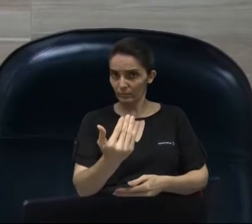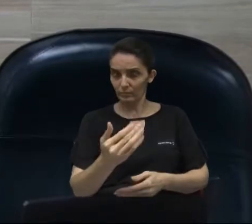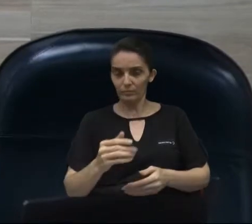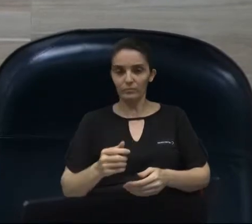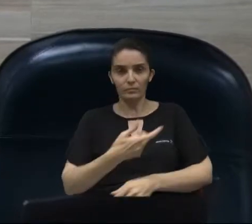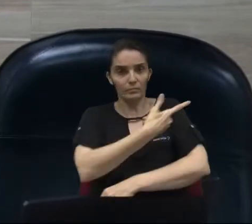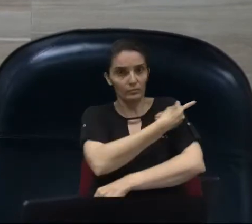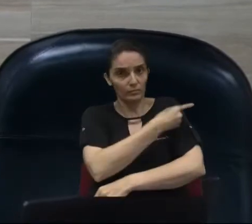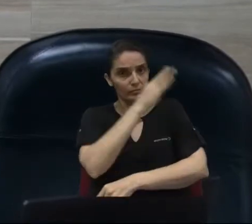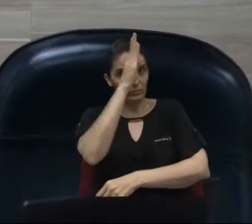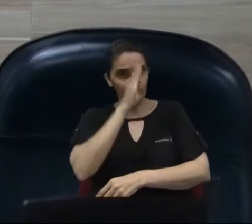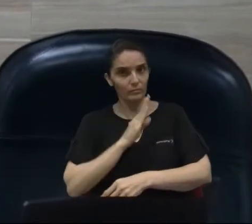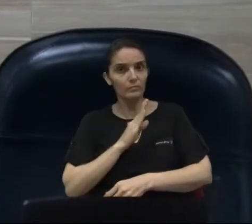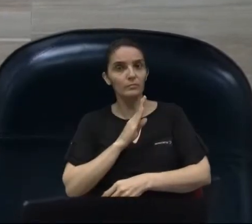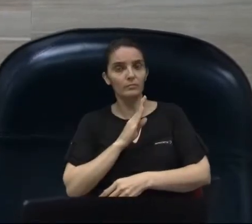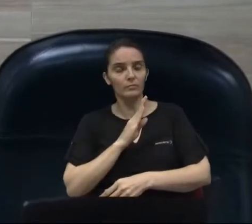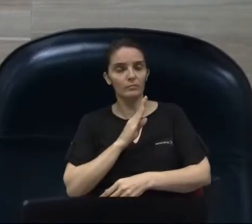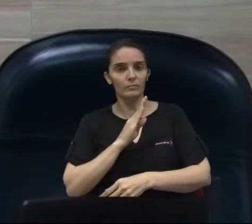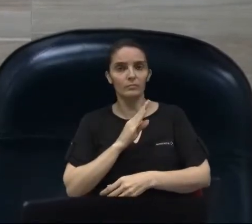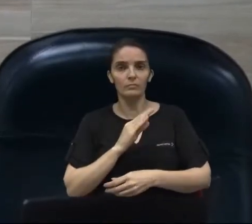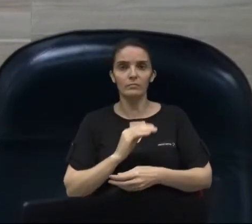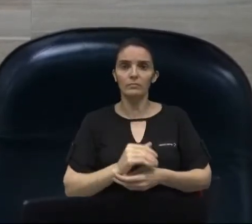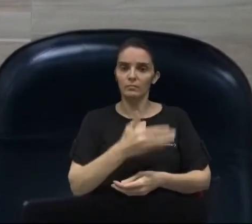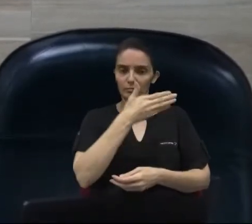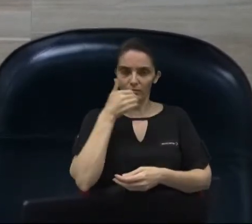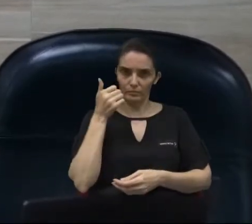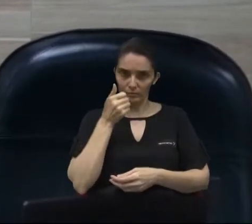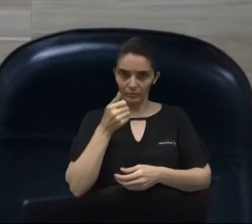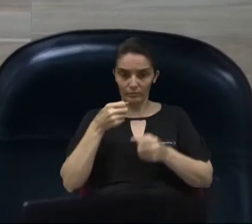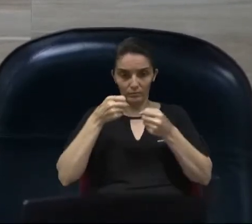gratuitamente. Melhor quando podemos tomar as outras também.